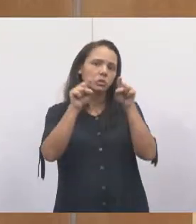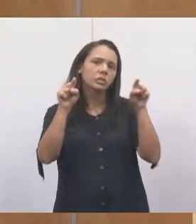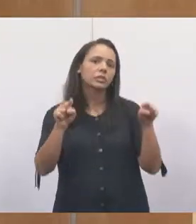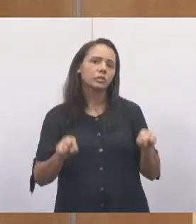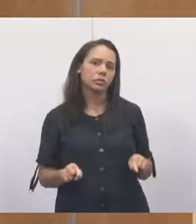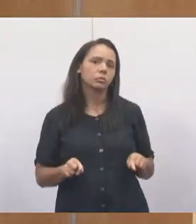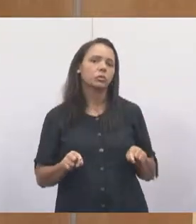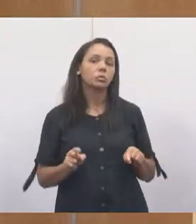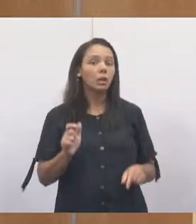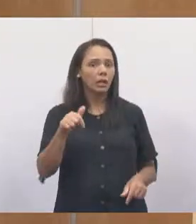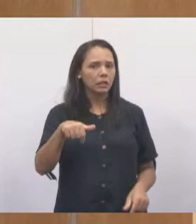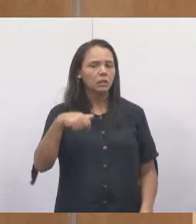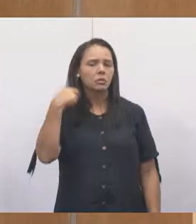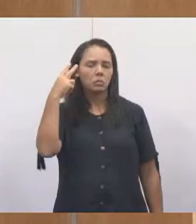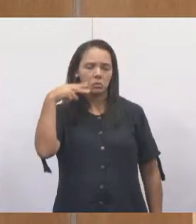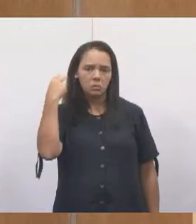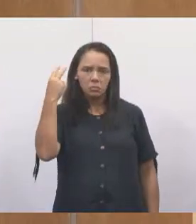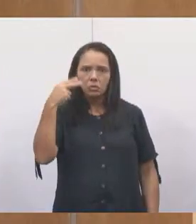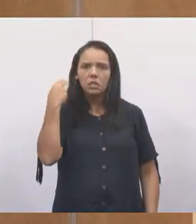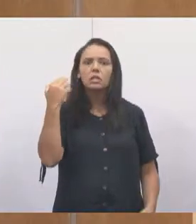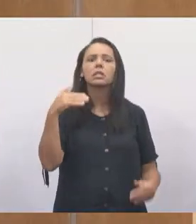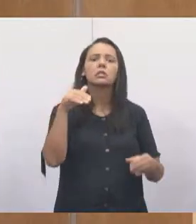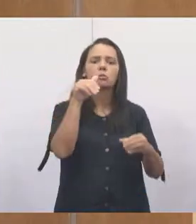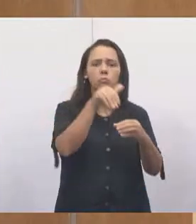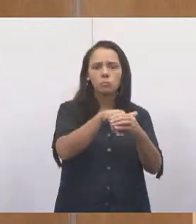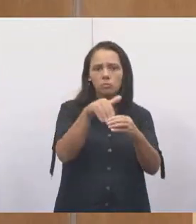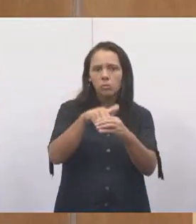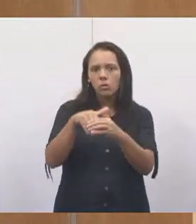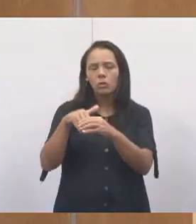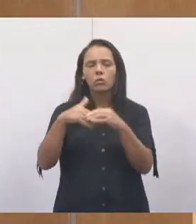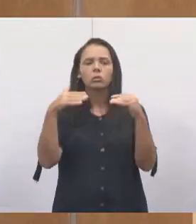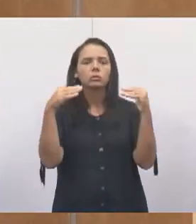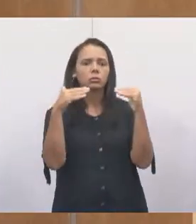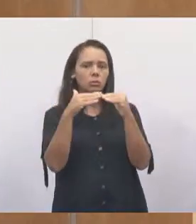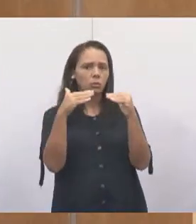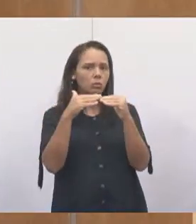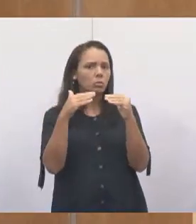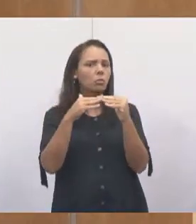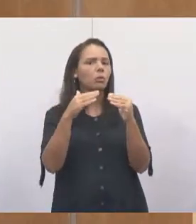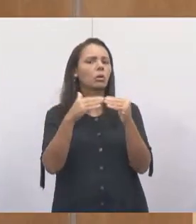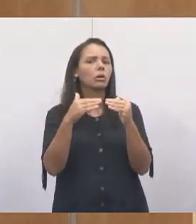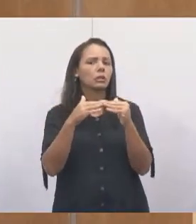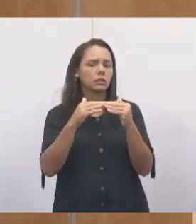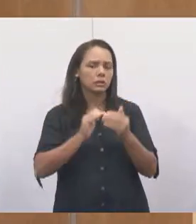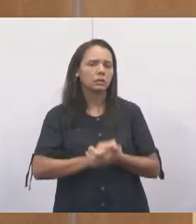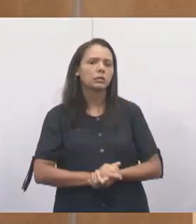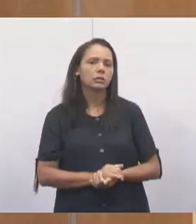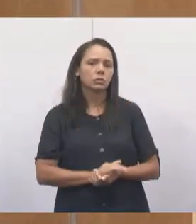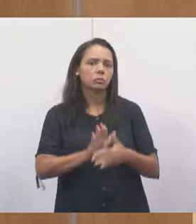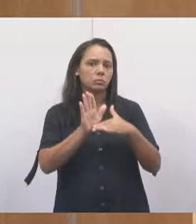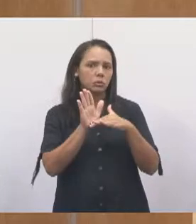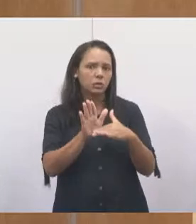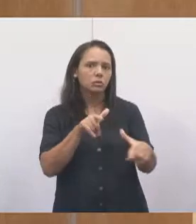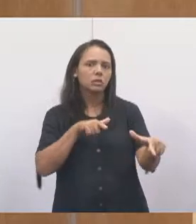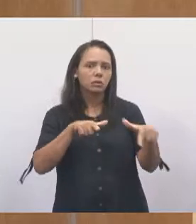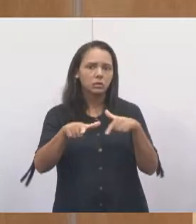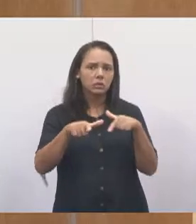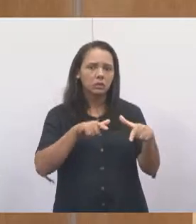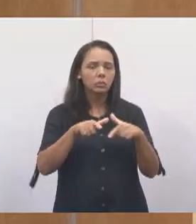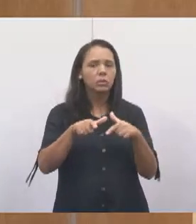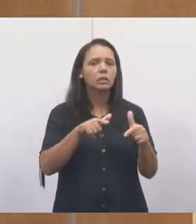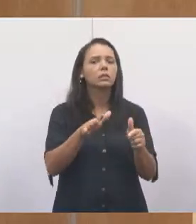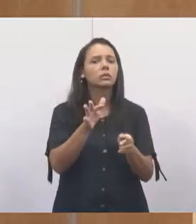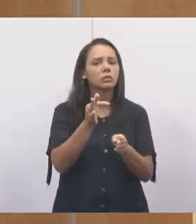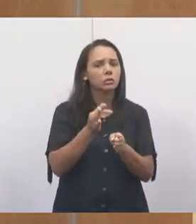casa aprovou, essa votação beneficiando esses trabalhadores, que são os